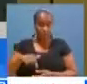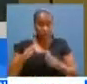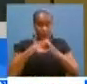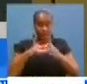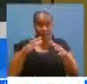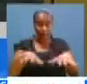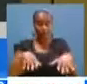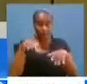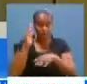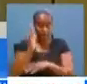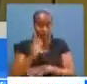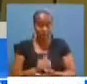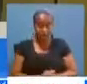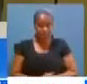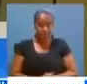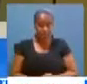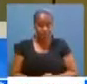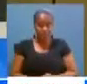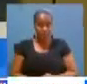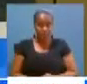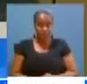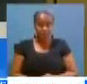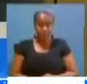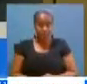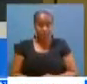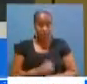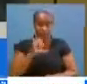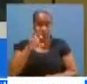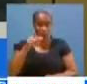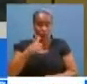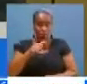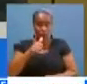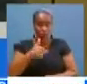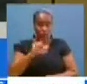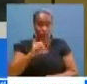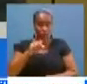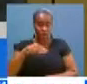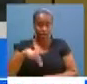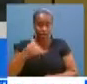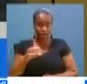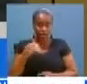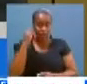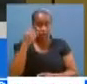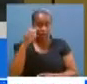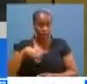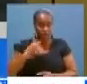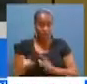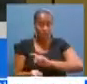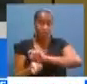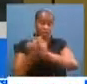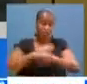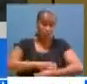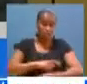casa parlamentar a orgânica do Banco de Cabo Verde para